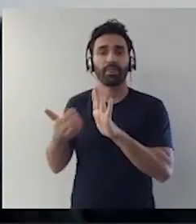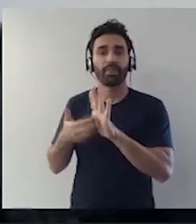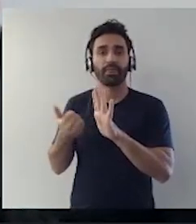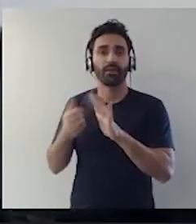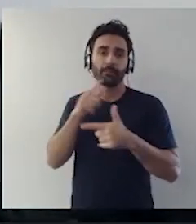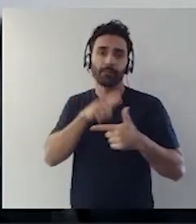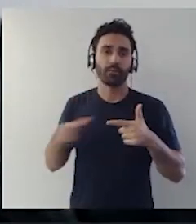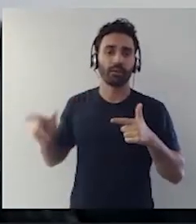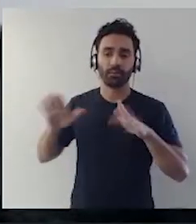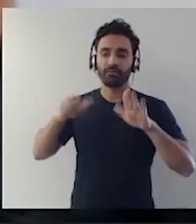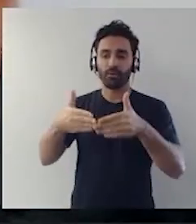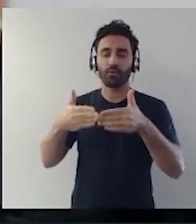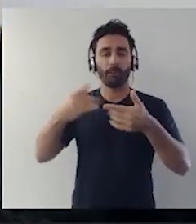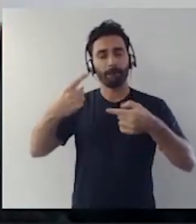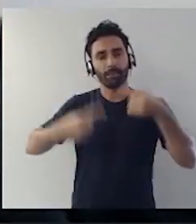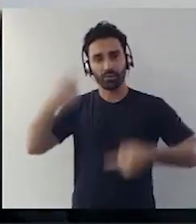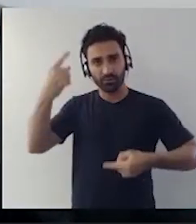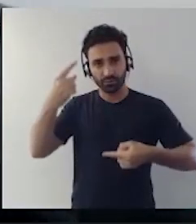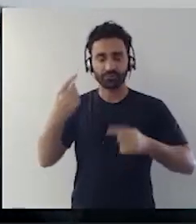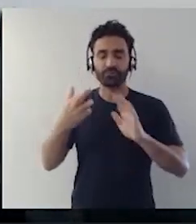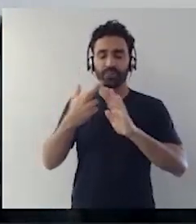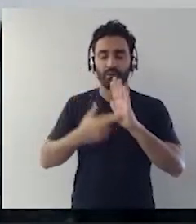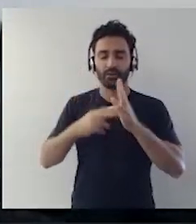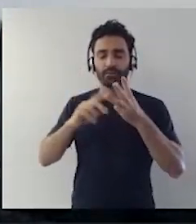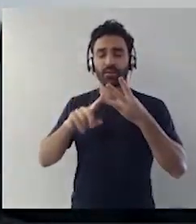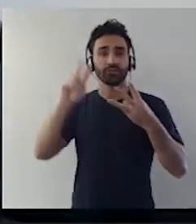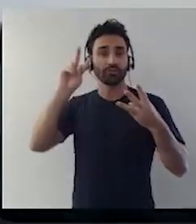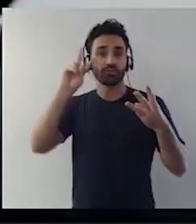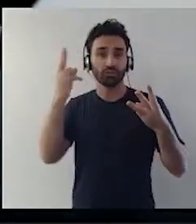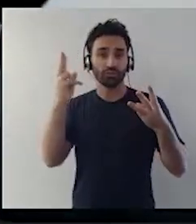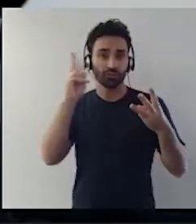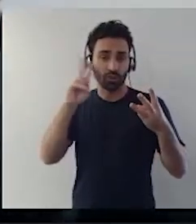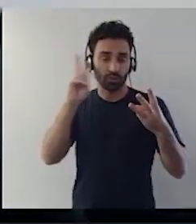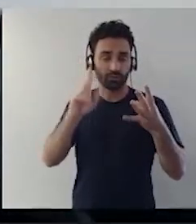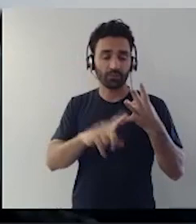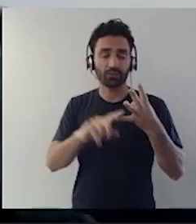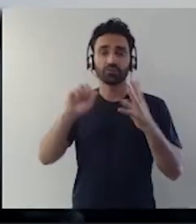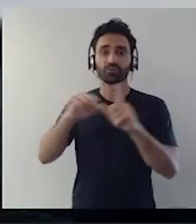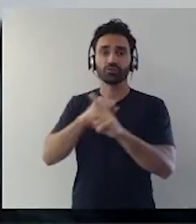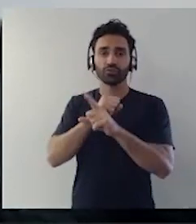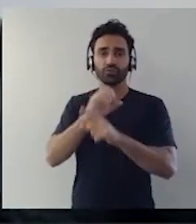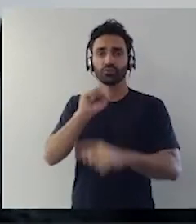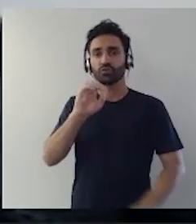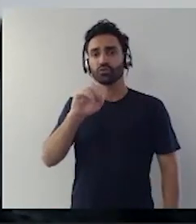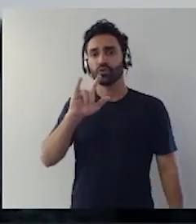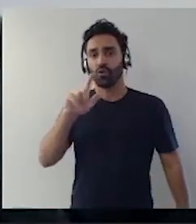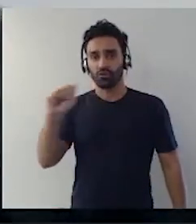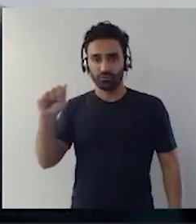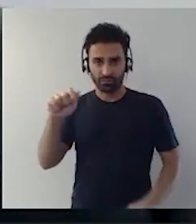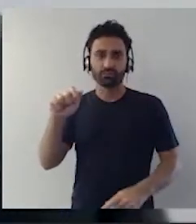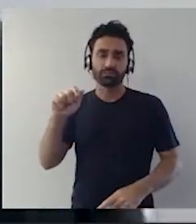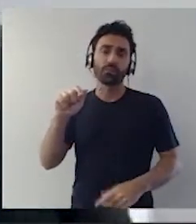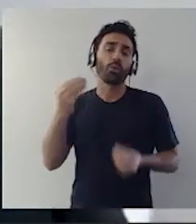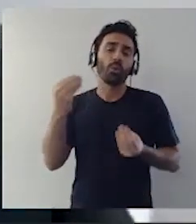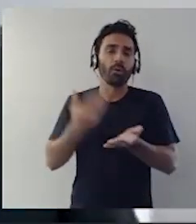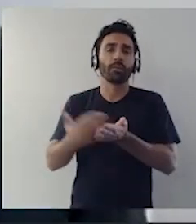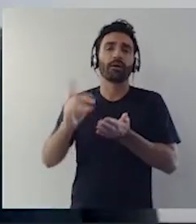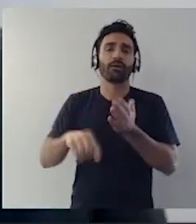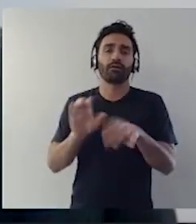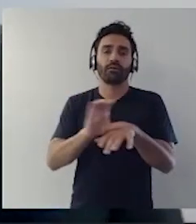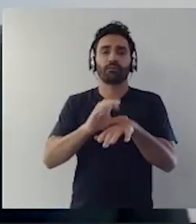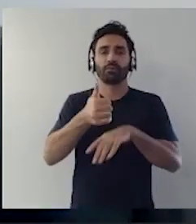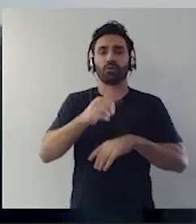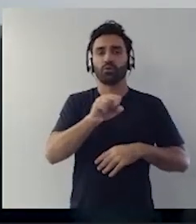político, normativo, histórico e sociológico, inclusive, da Constituição de 88. Nós temos que fazer